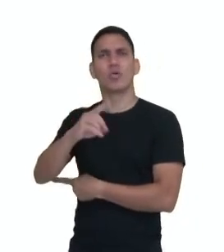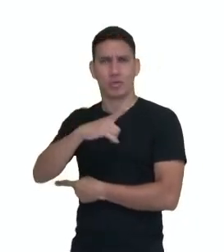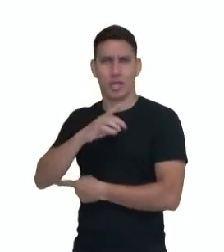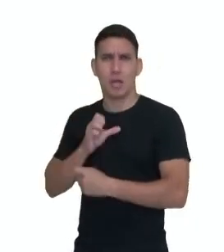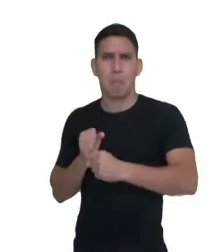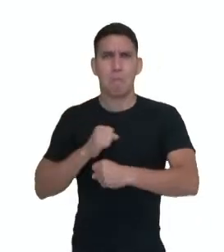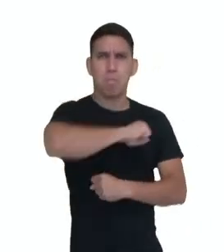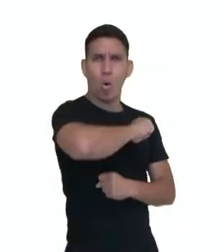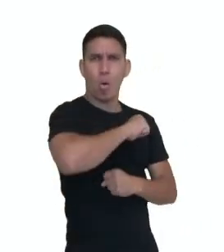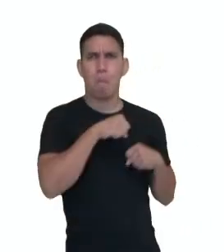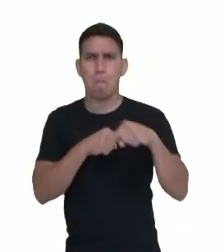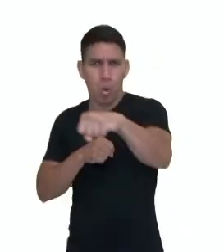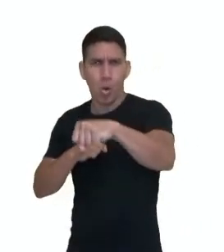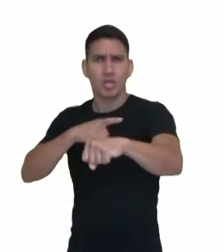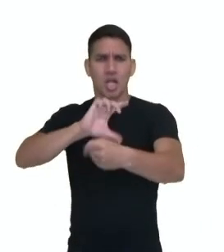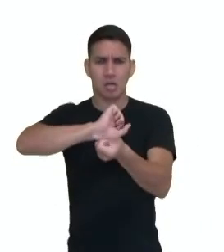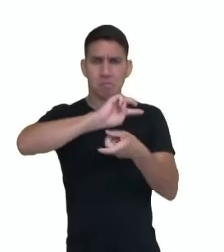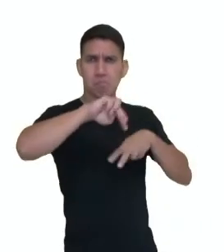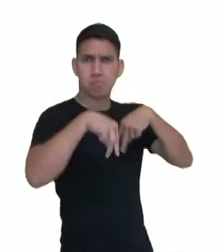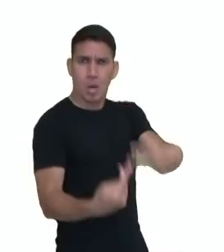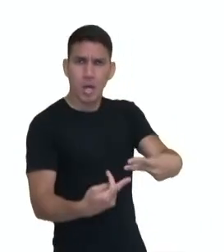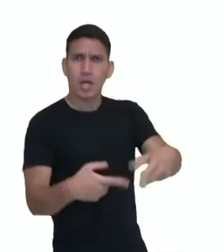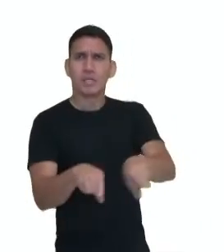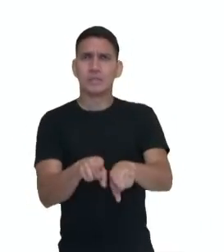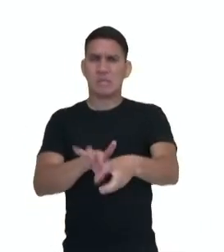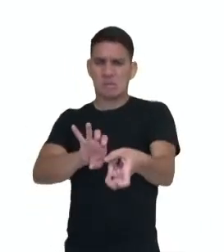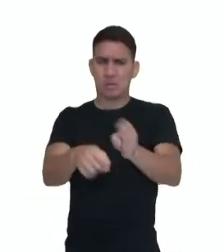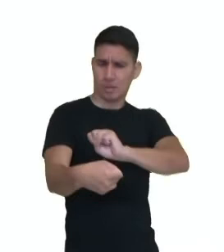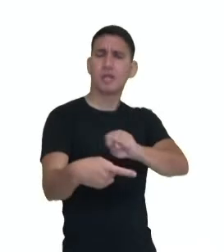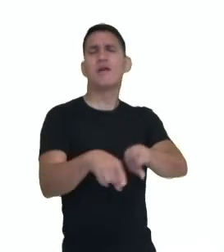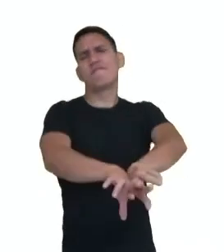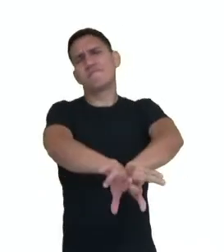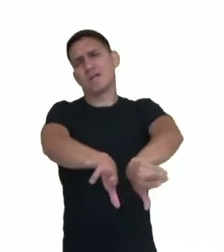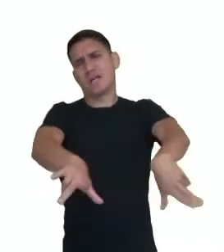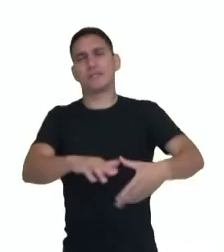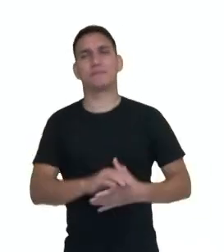quedas, imobilizações, torções, joelhadas e outros golpes ainda.